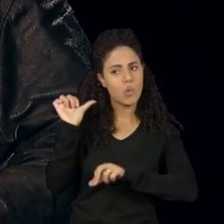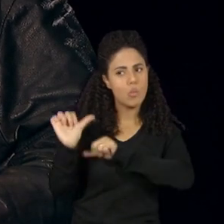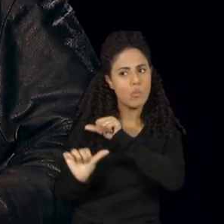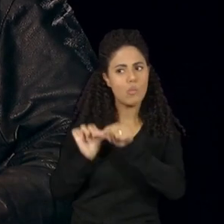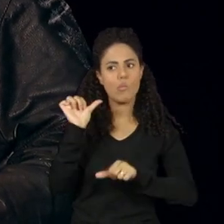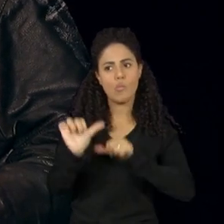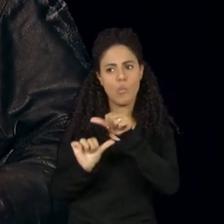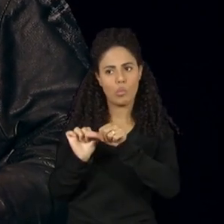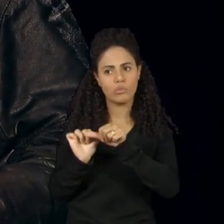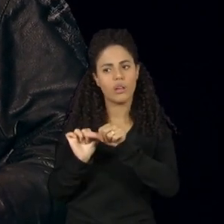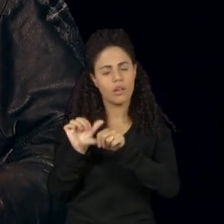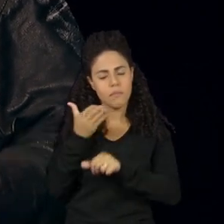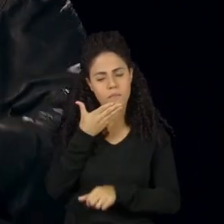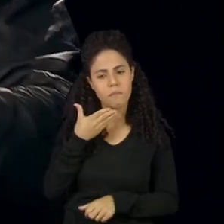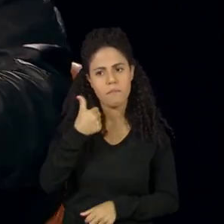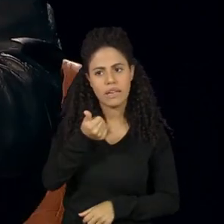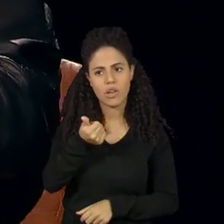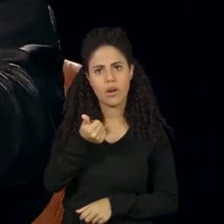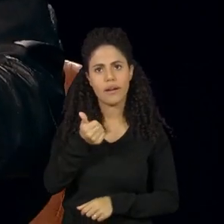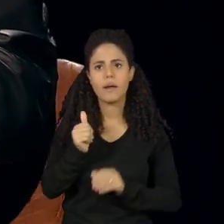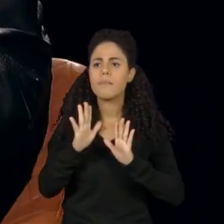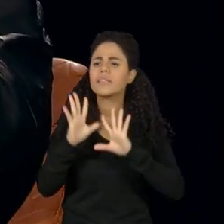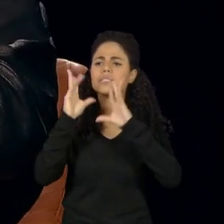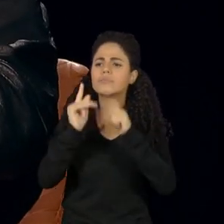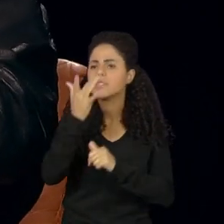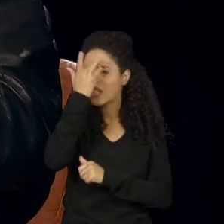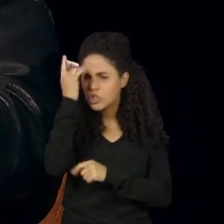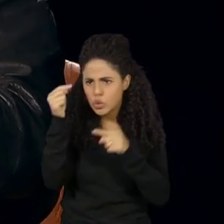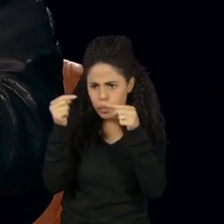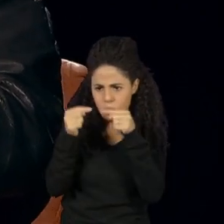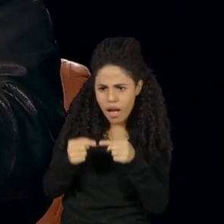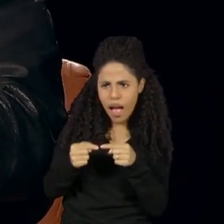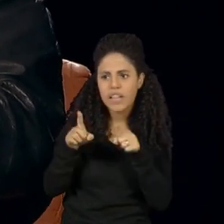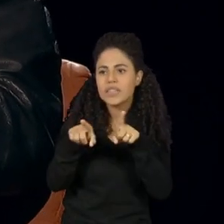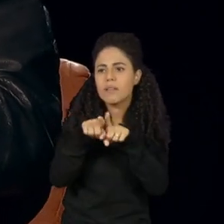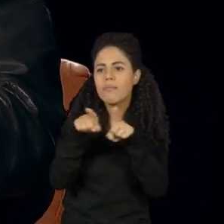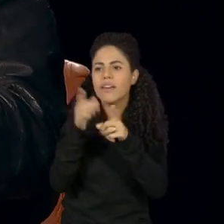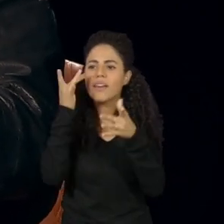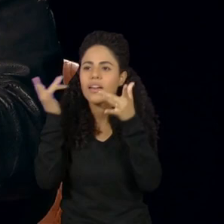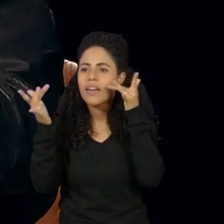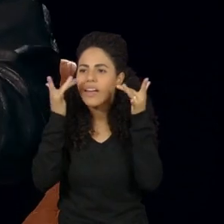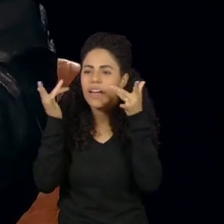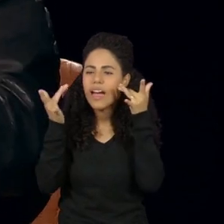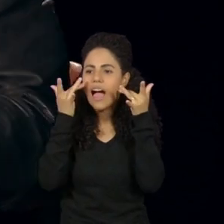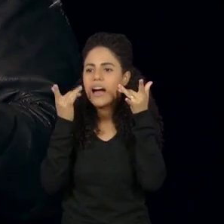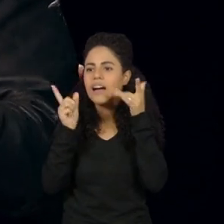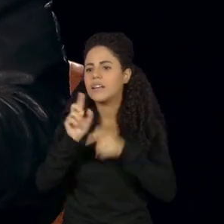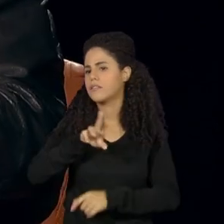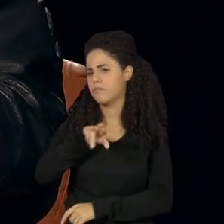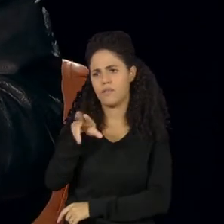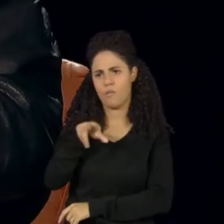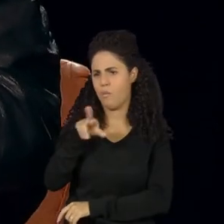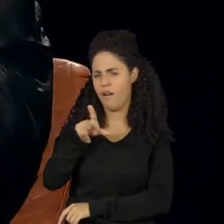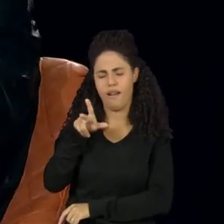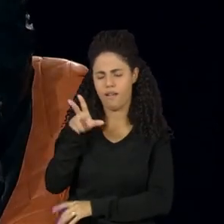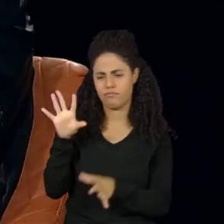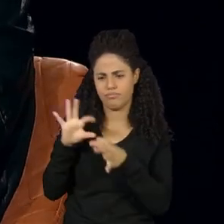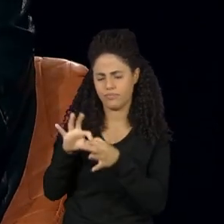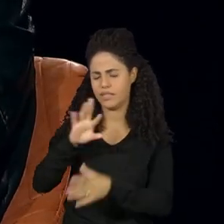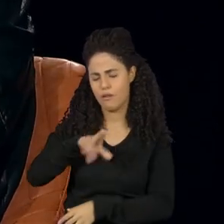para Cemitério de Automóveis. Todo mundo acha que tem a ver com a peça do Arrabal, mas, na verdade, tem a ver com